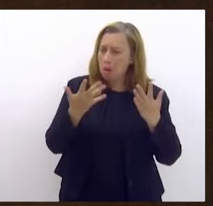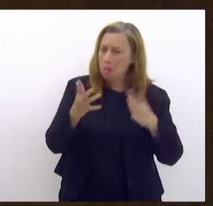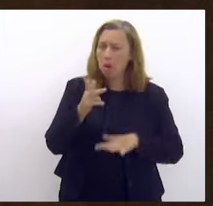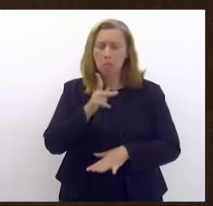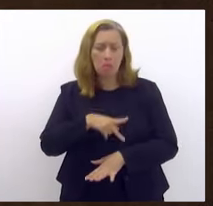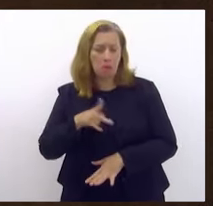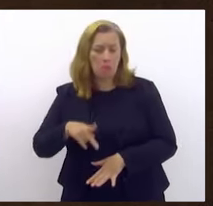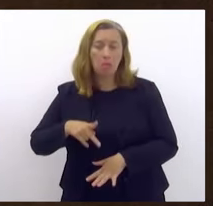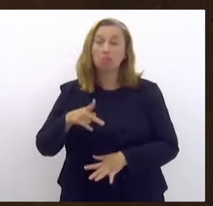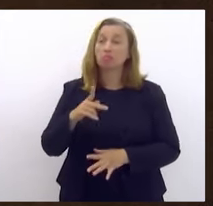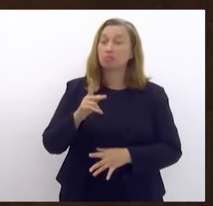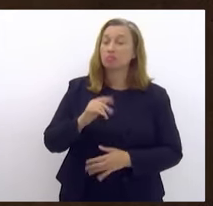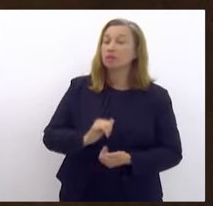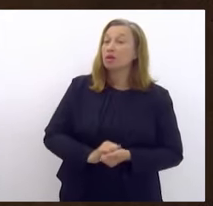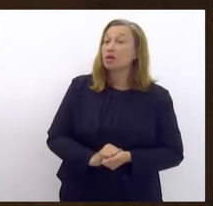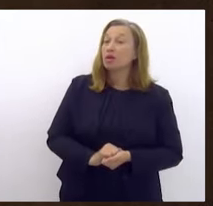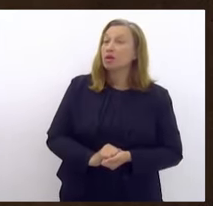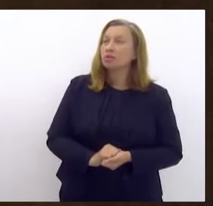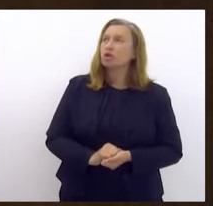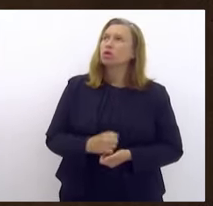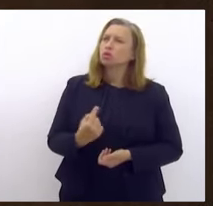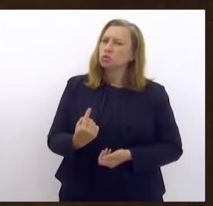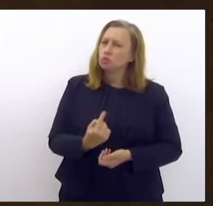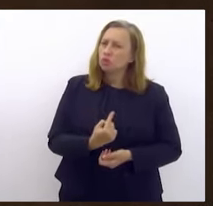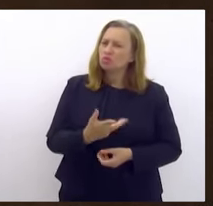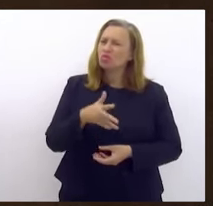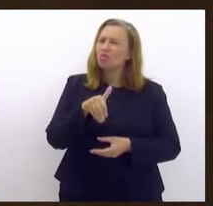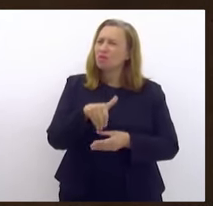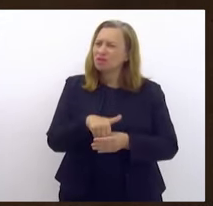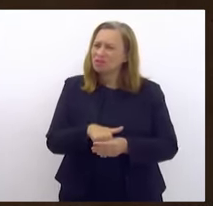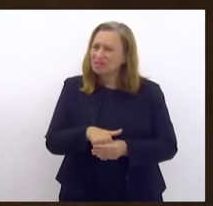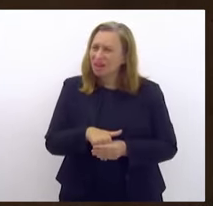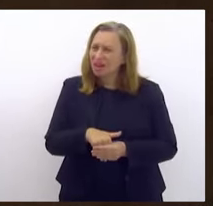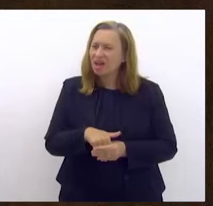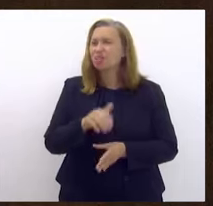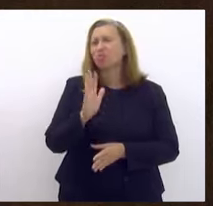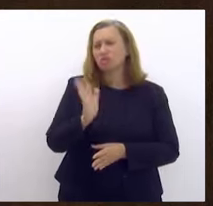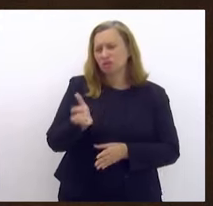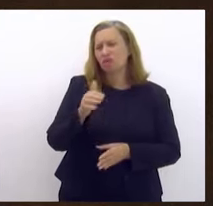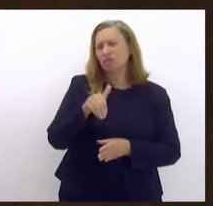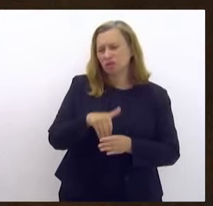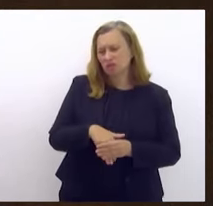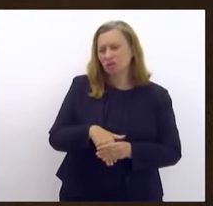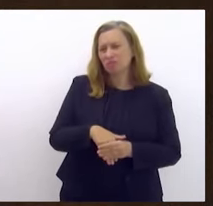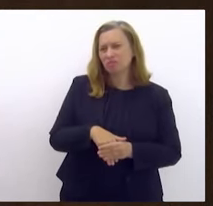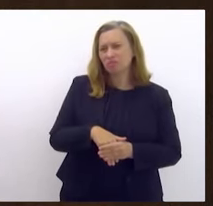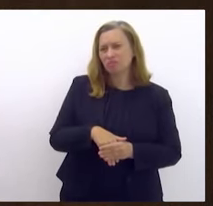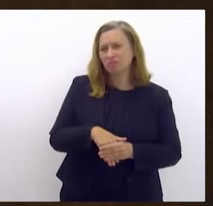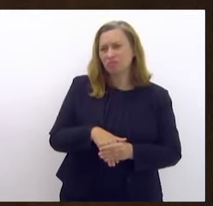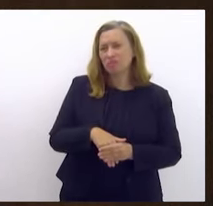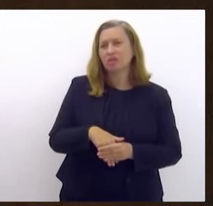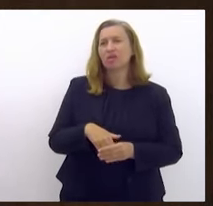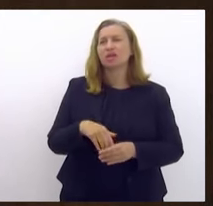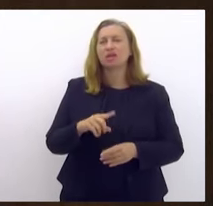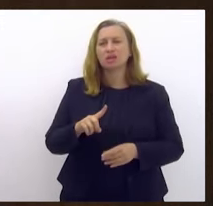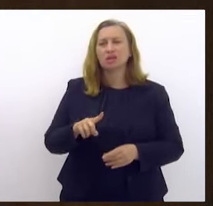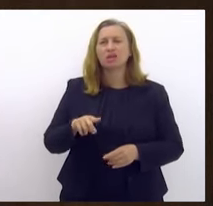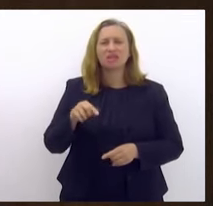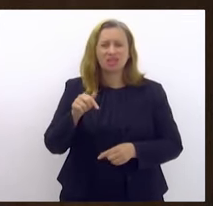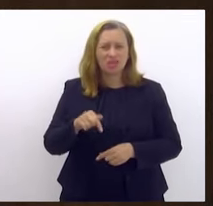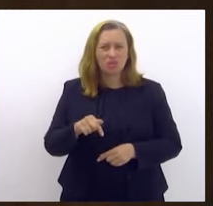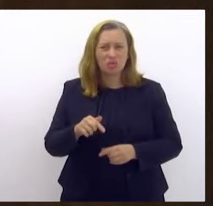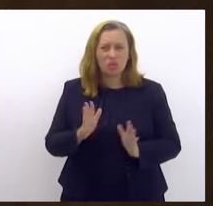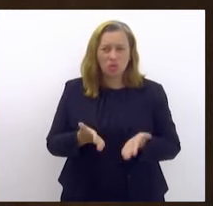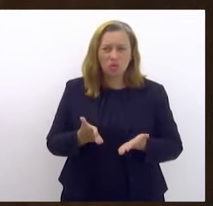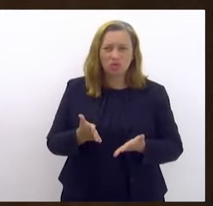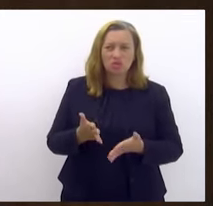bem. E nós vamos ainda votar, como já votamos, e vamos votar nessa sessão, na outra, e na